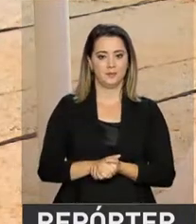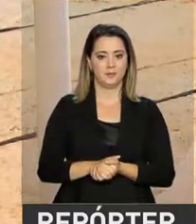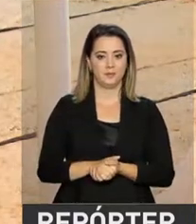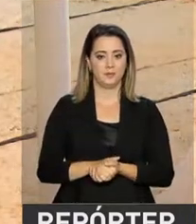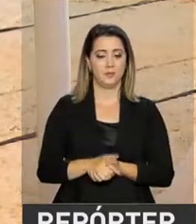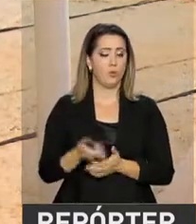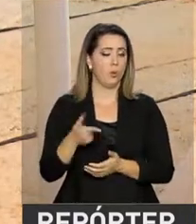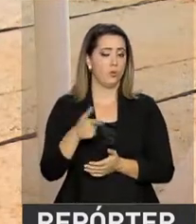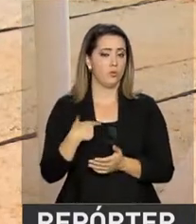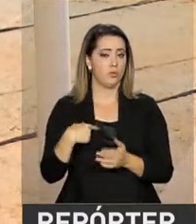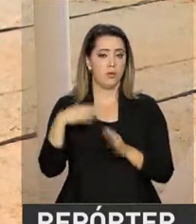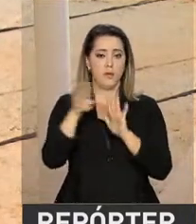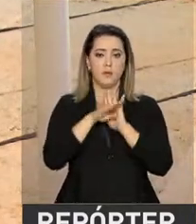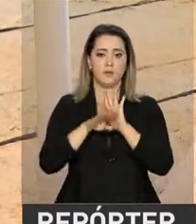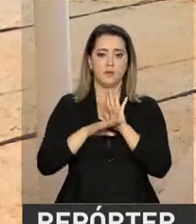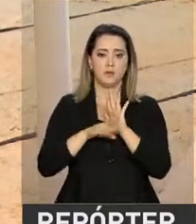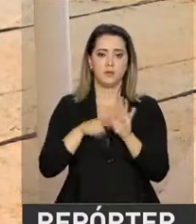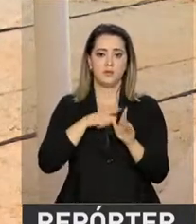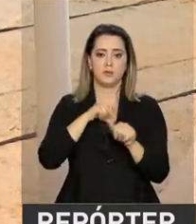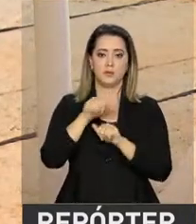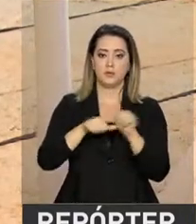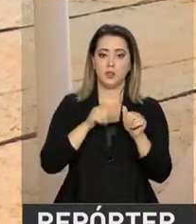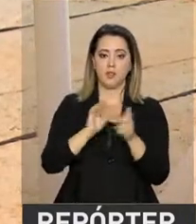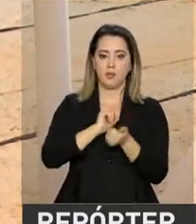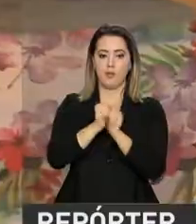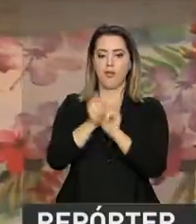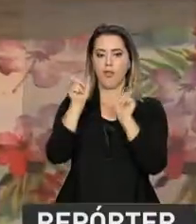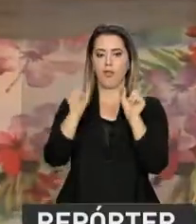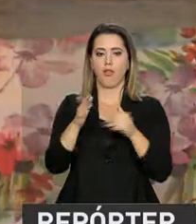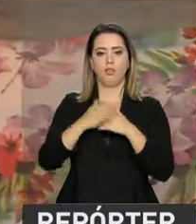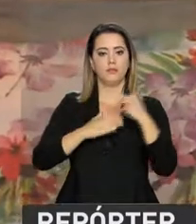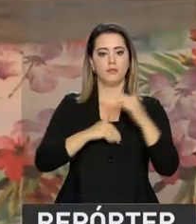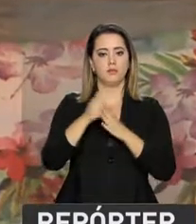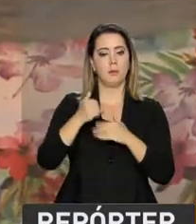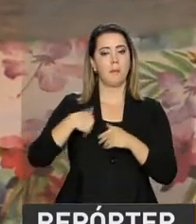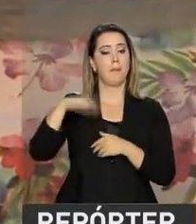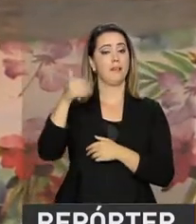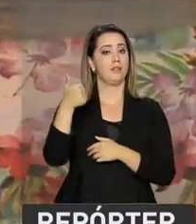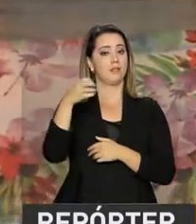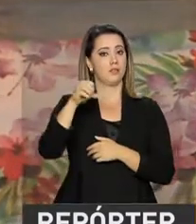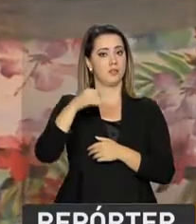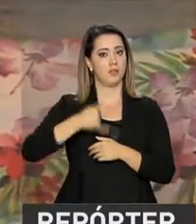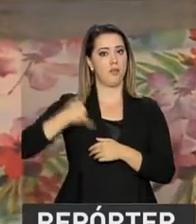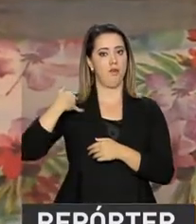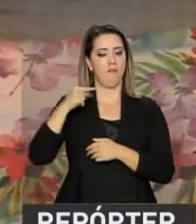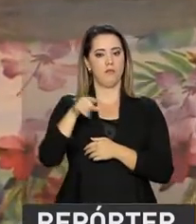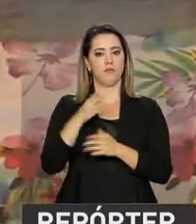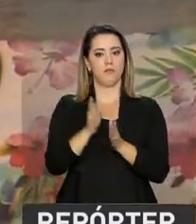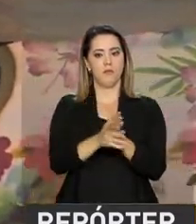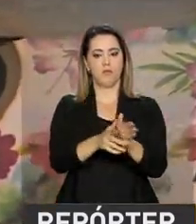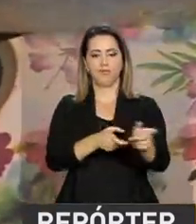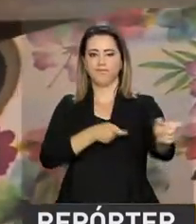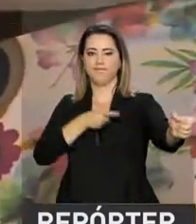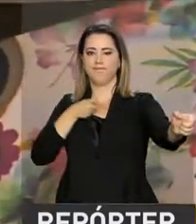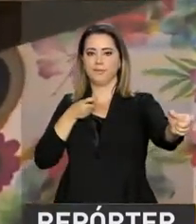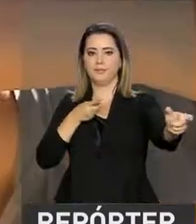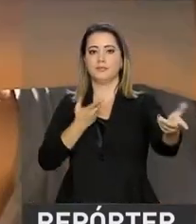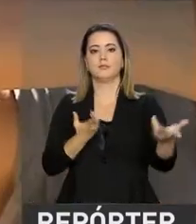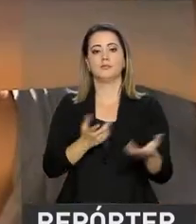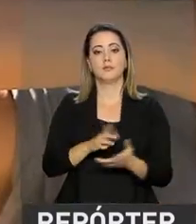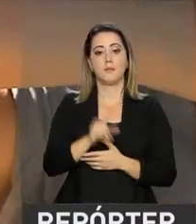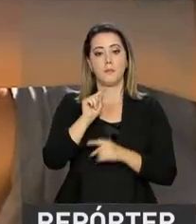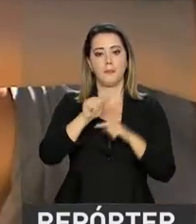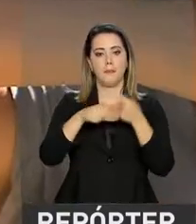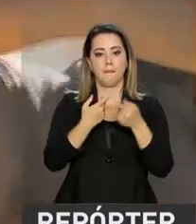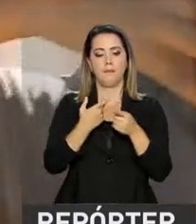Não estava nos planos da Thaís se tornar uma atleta profissional, mas aos 19 anos foi apresentada ao tiro com arco.